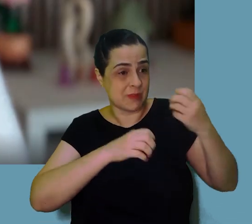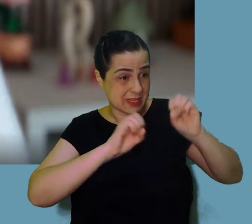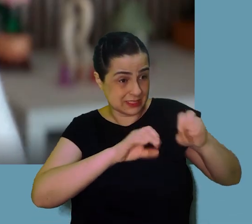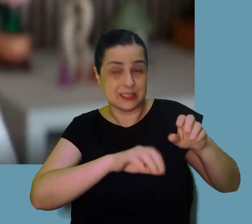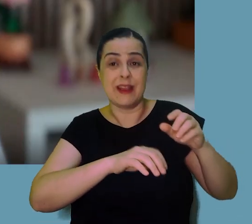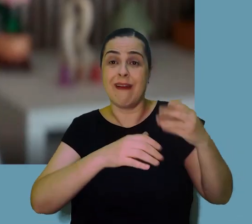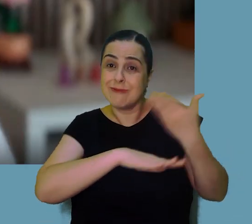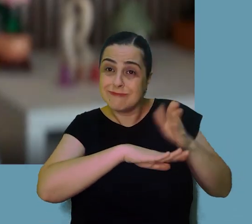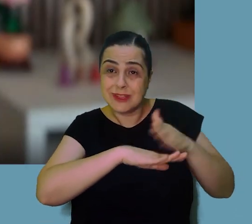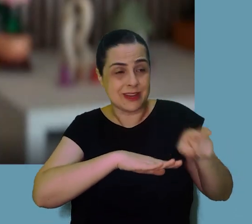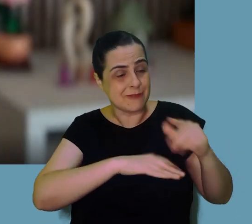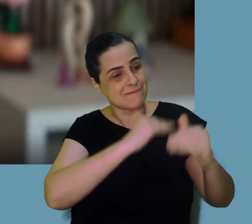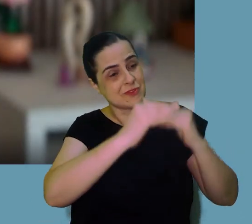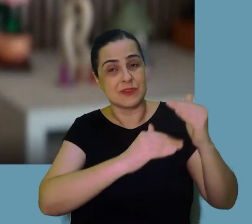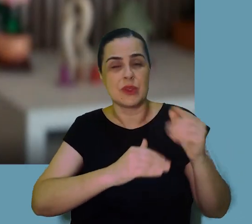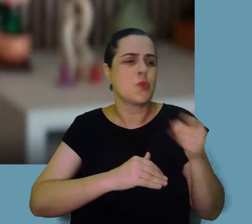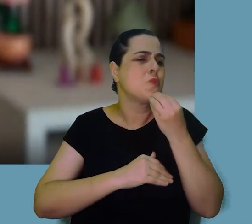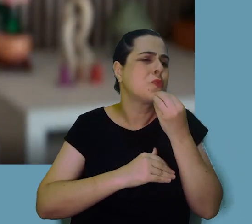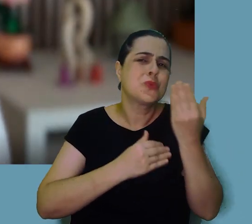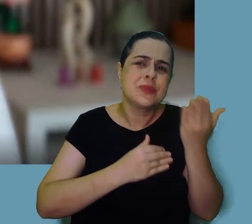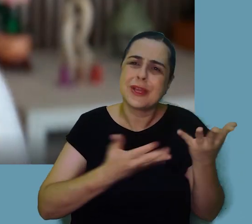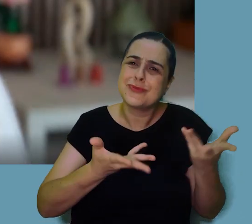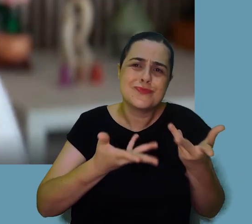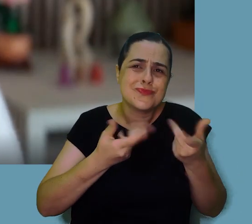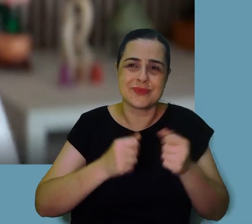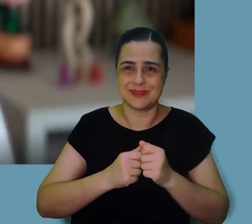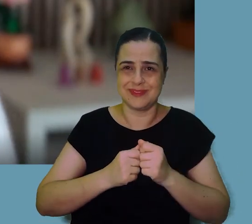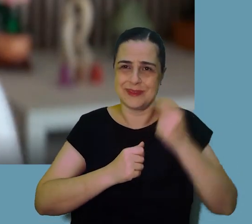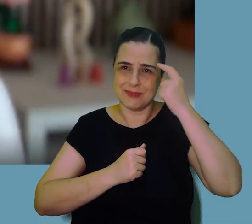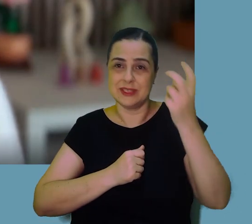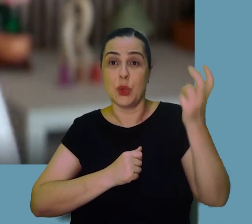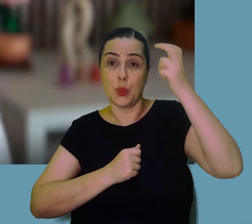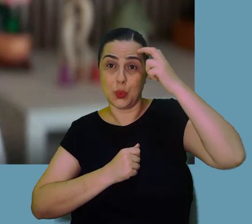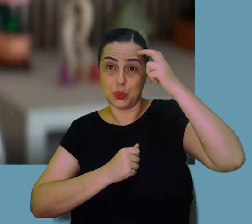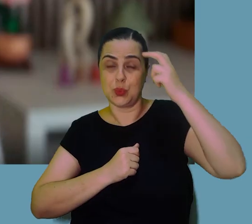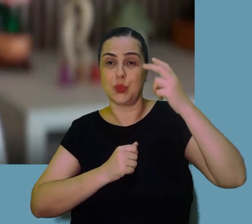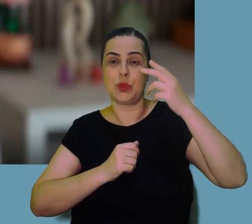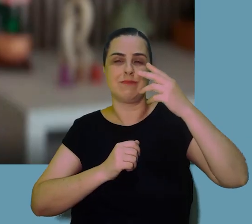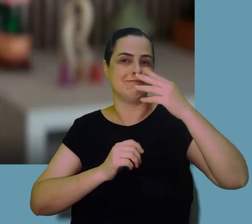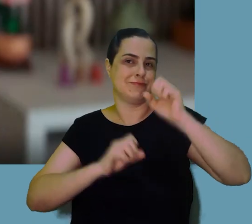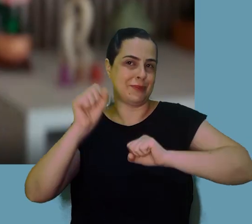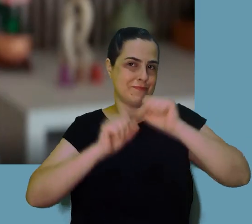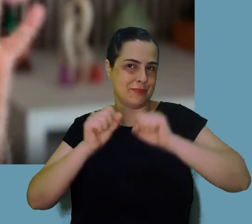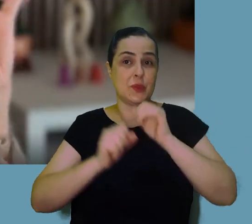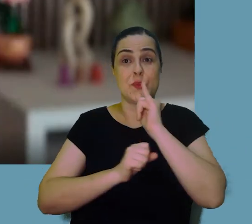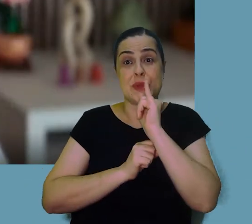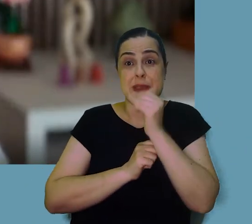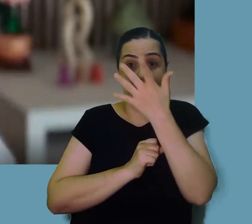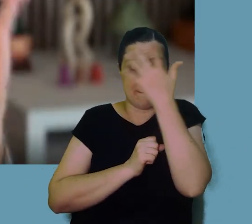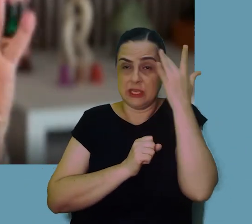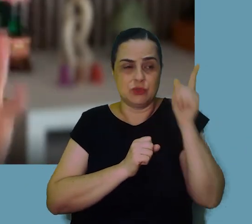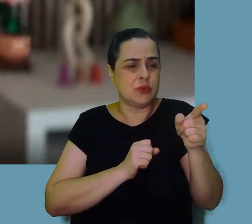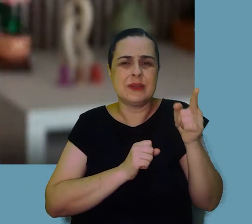oportunidade e sabendo que é uma super chance, né? Principalmente, por exemplo, quando você fala de cultura organizacional. Você pega alguém, vamos dizer